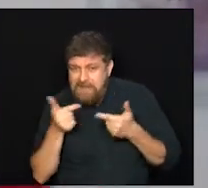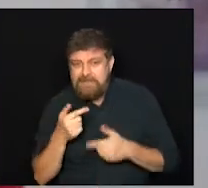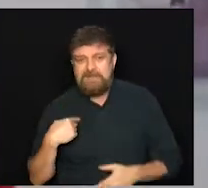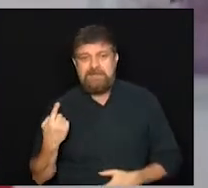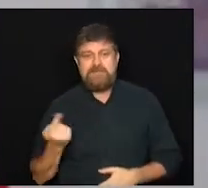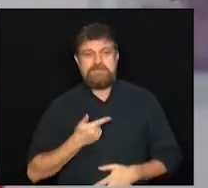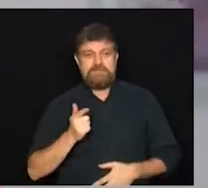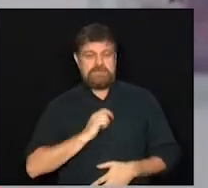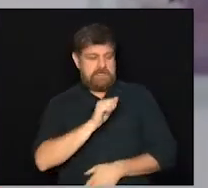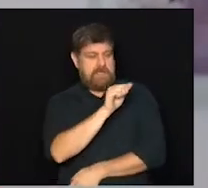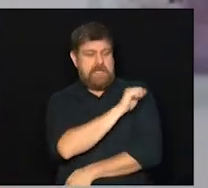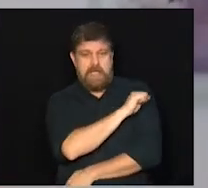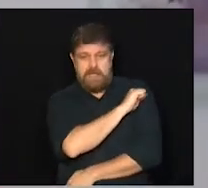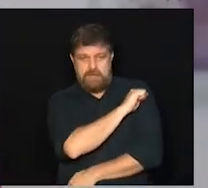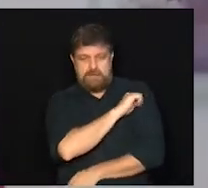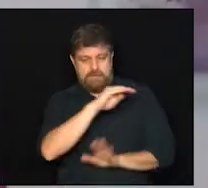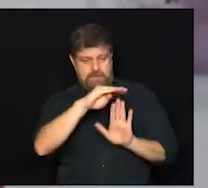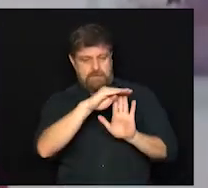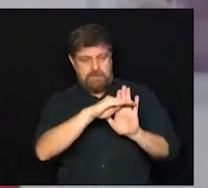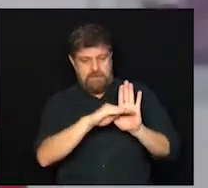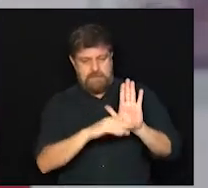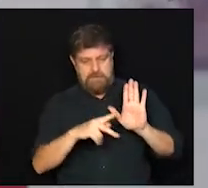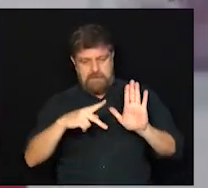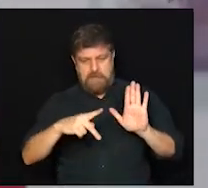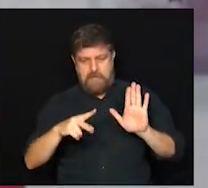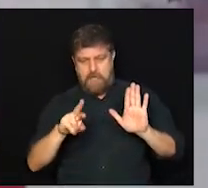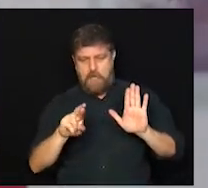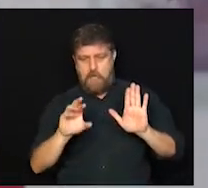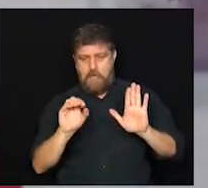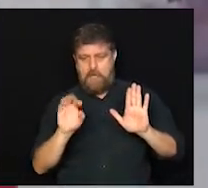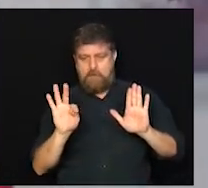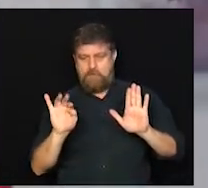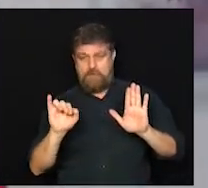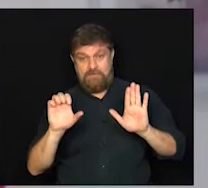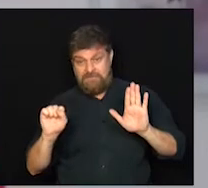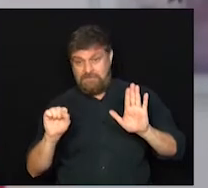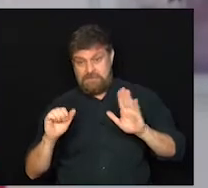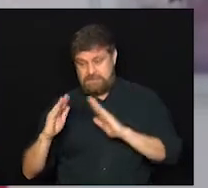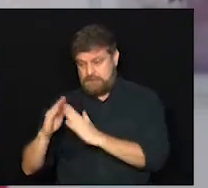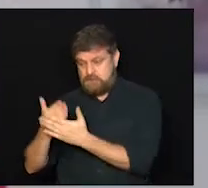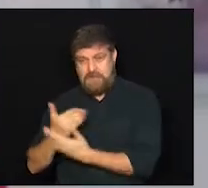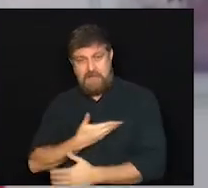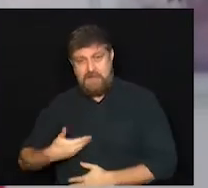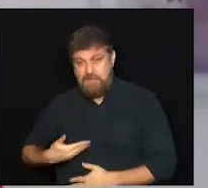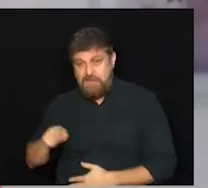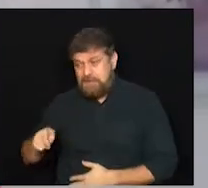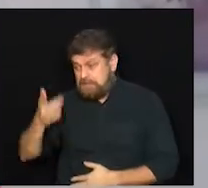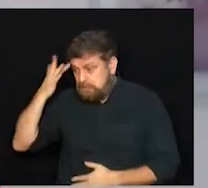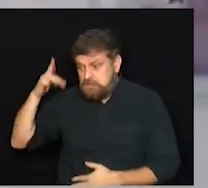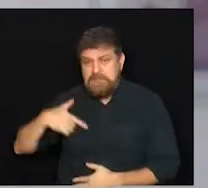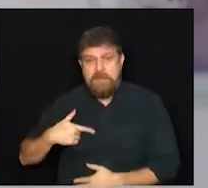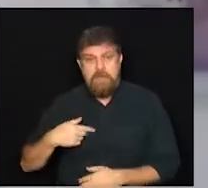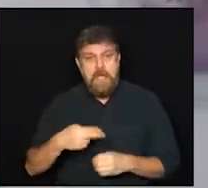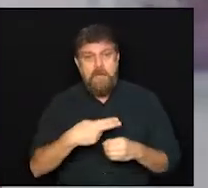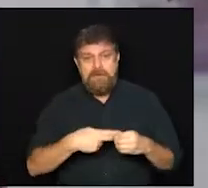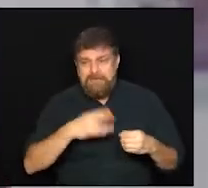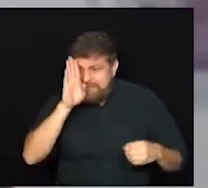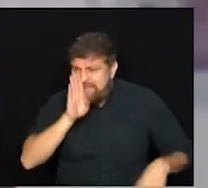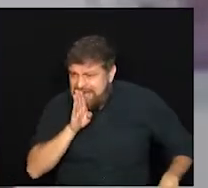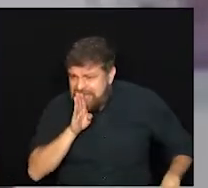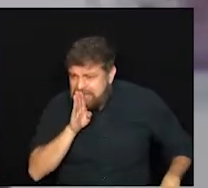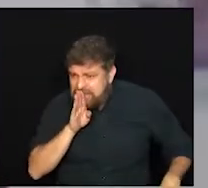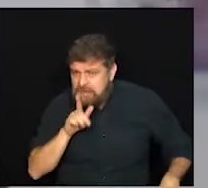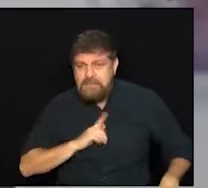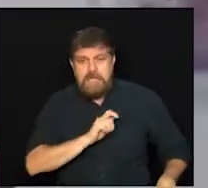temos alunos do Profis, viu, vereador Rossini, que não sabem que a Unicamp é de graça. Os alunos da rede pública